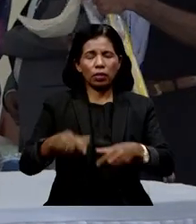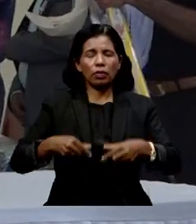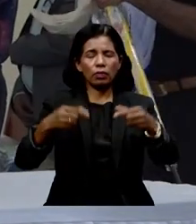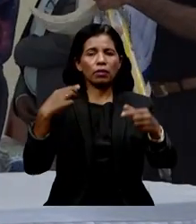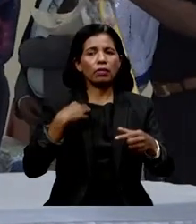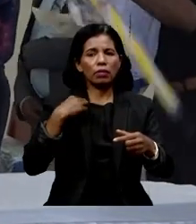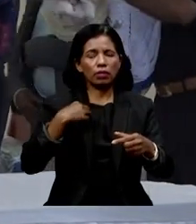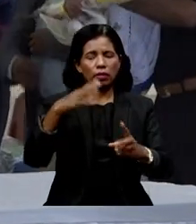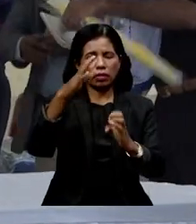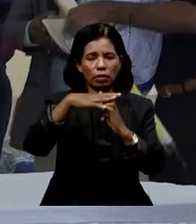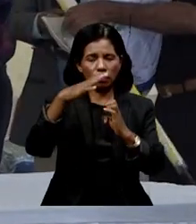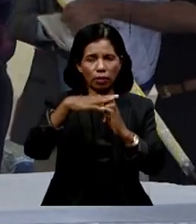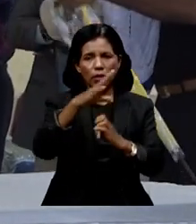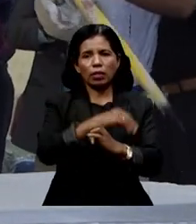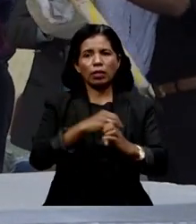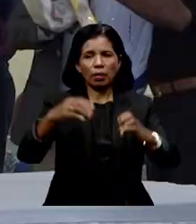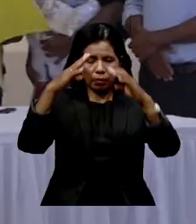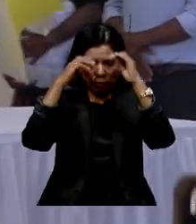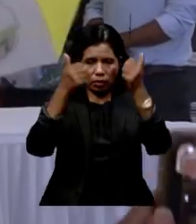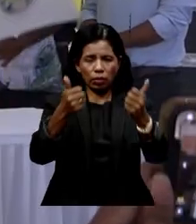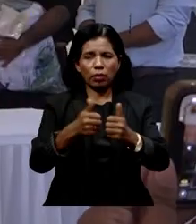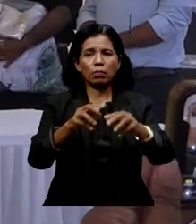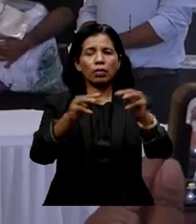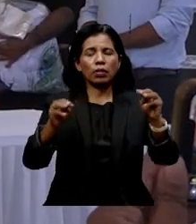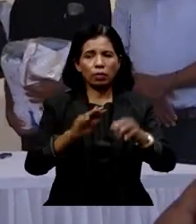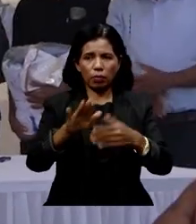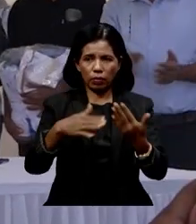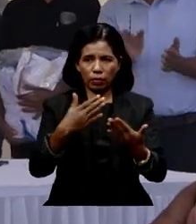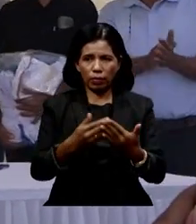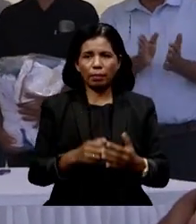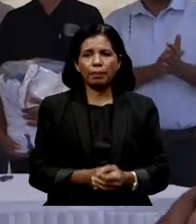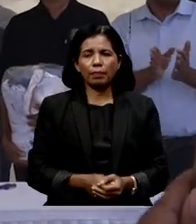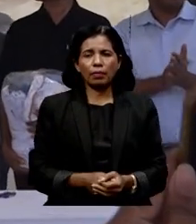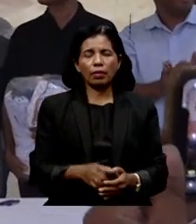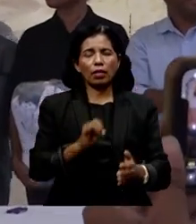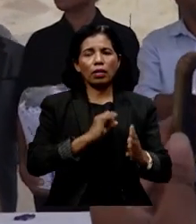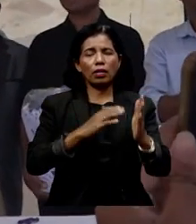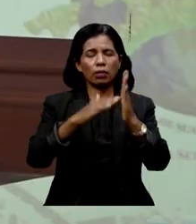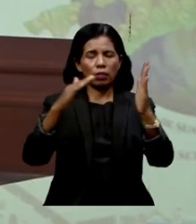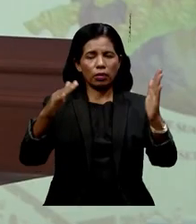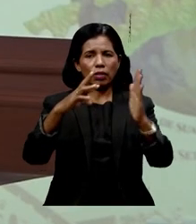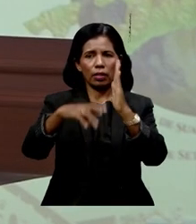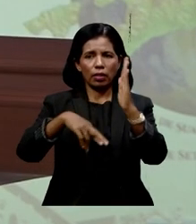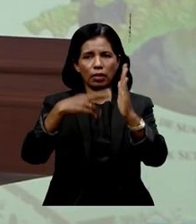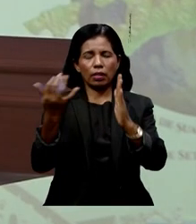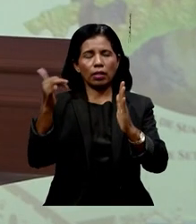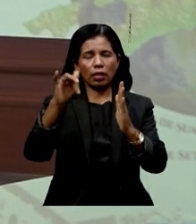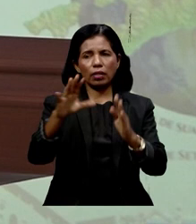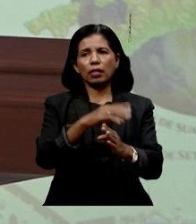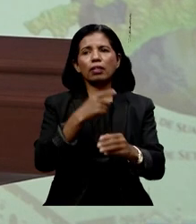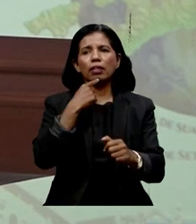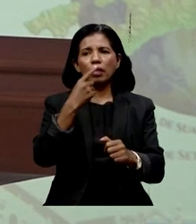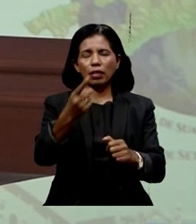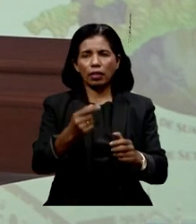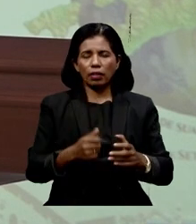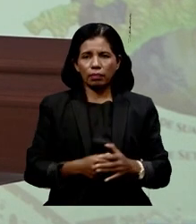camisola, chapéu no sobrinha para presidente da autoridade município Sira. Ao contra e tua na protocolo de minha ordem hoje né,